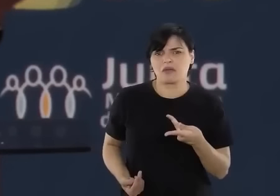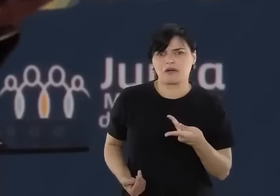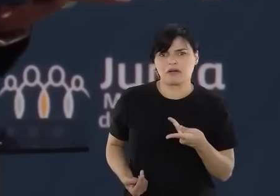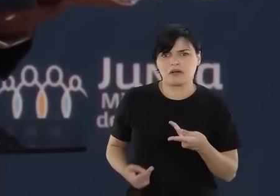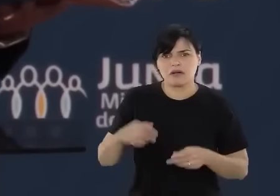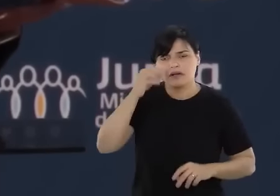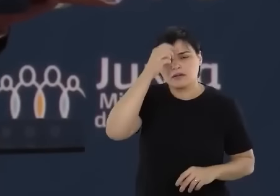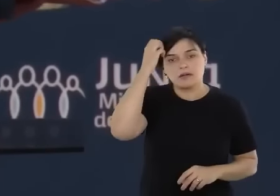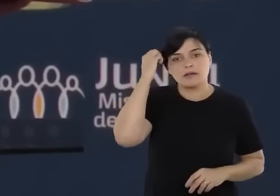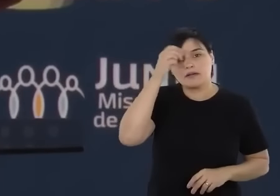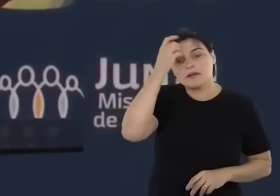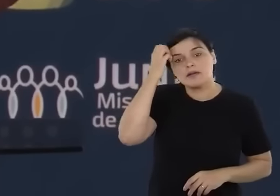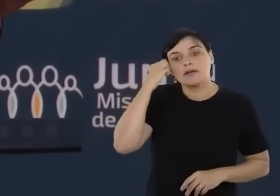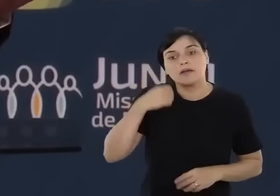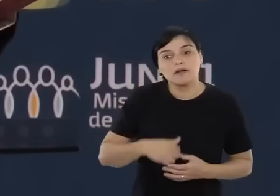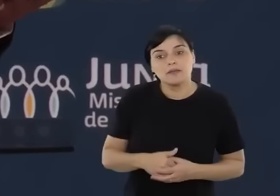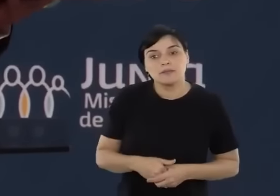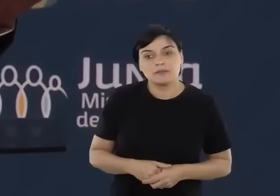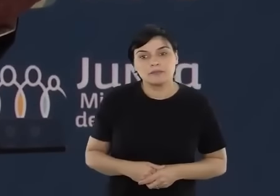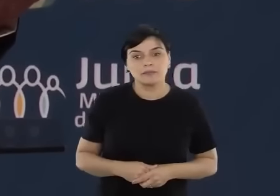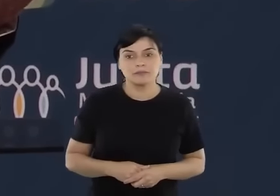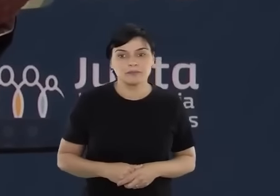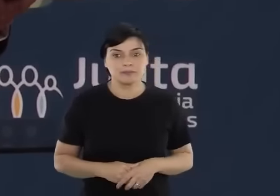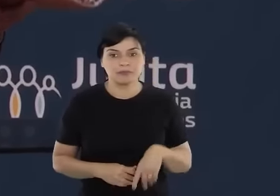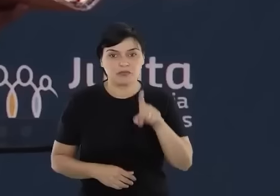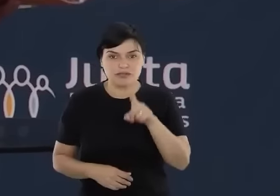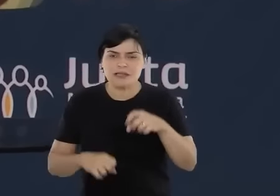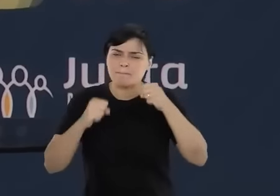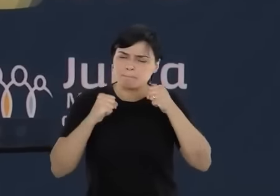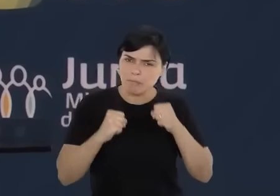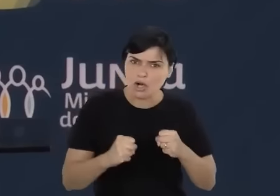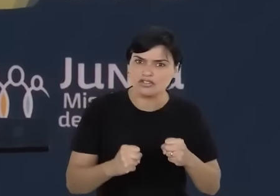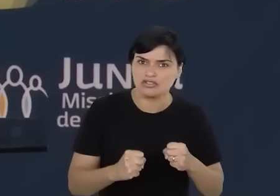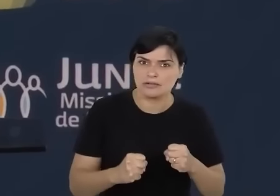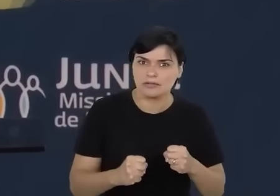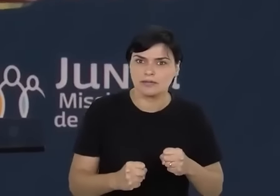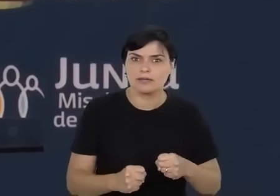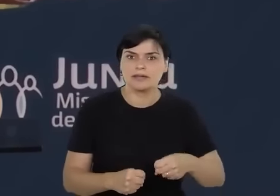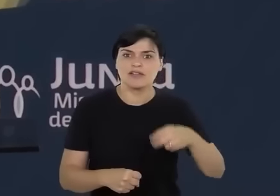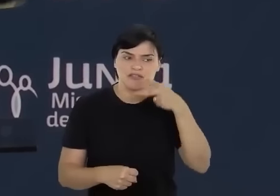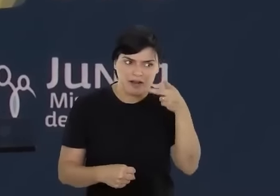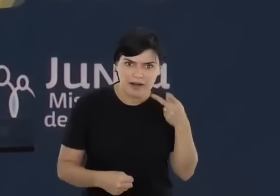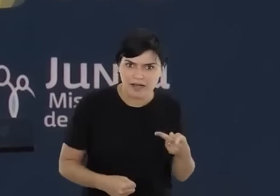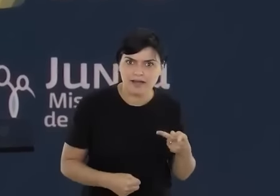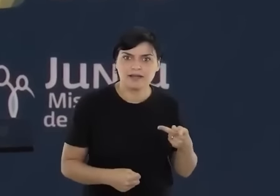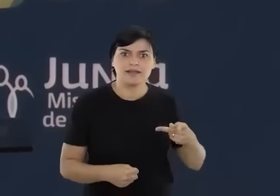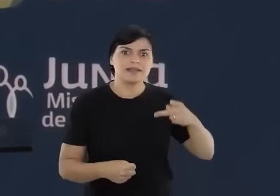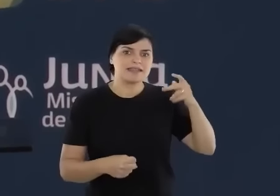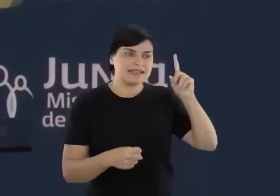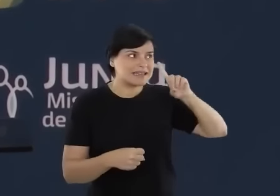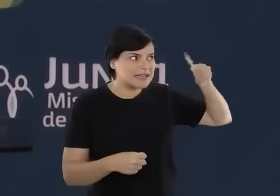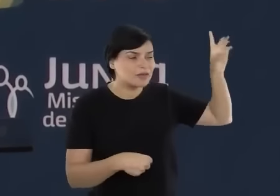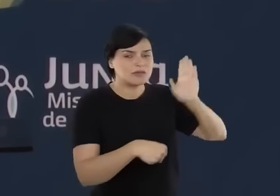inteligência jogar pro lado para dizer que você crê que Deus é o criador que você não veio dos símios que você veio das